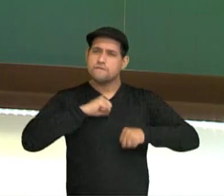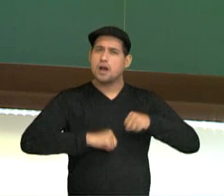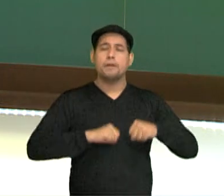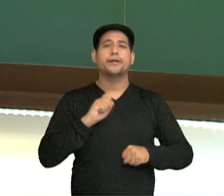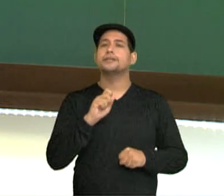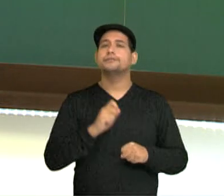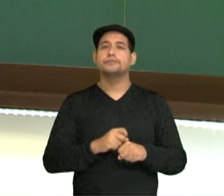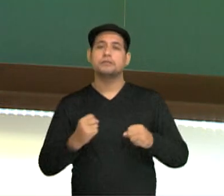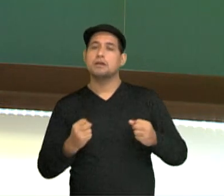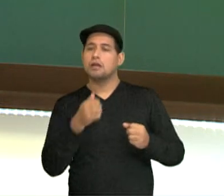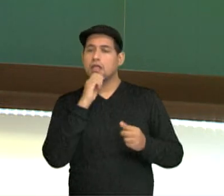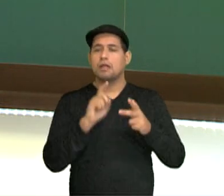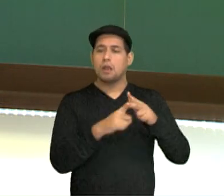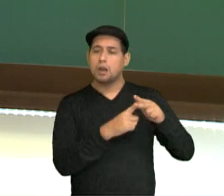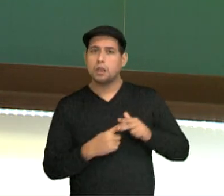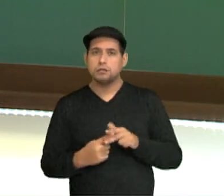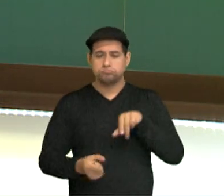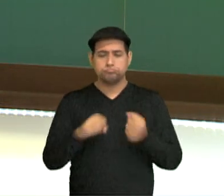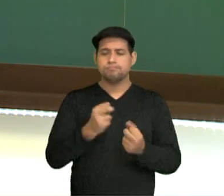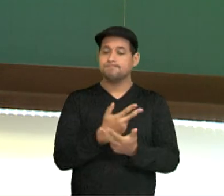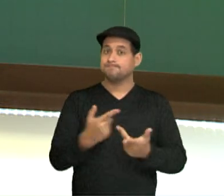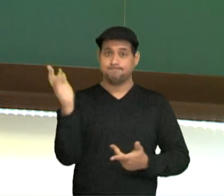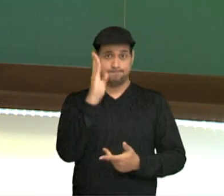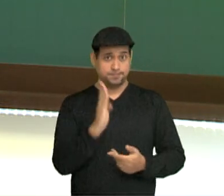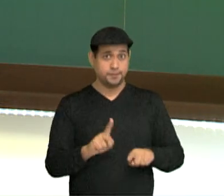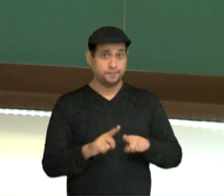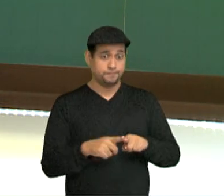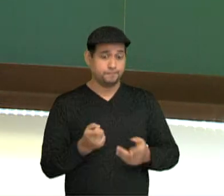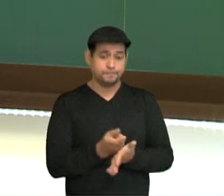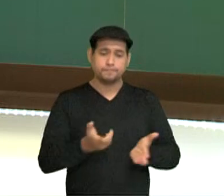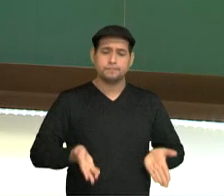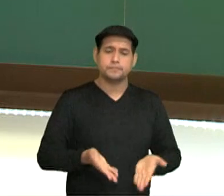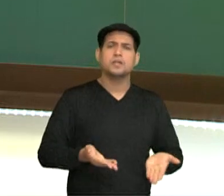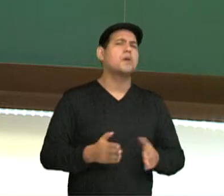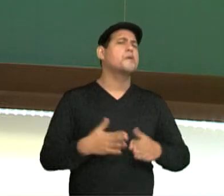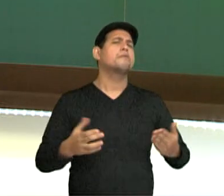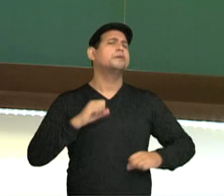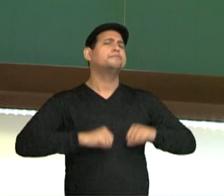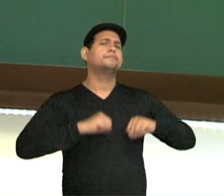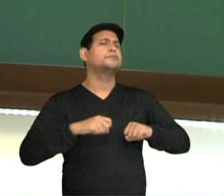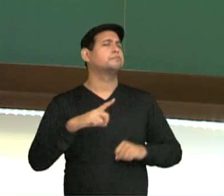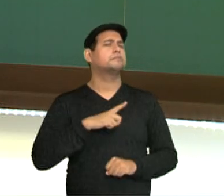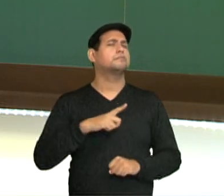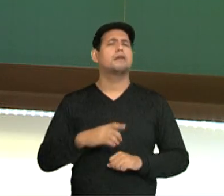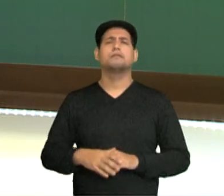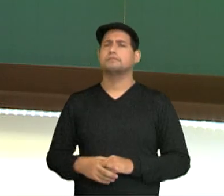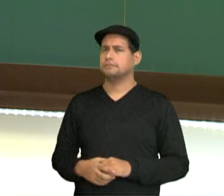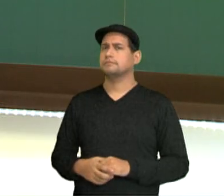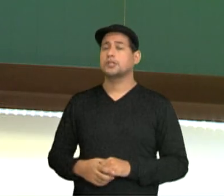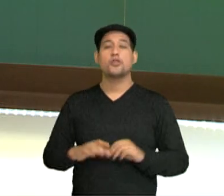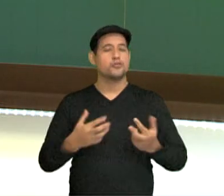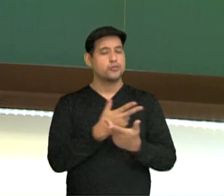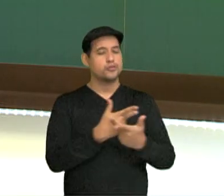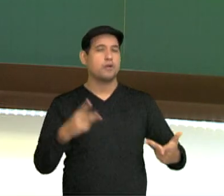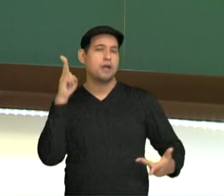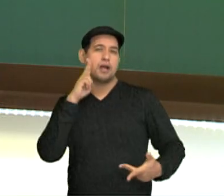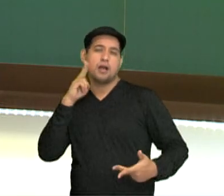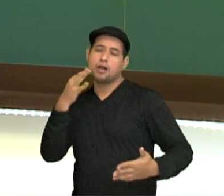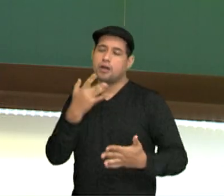desses incentivos, né? Então, bem importante pensar. E que tipos de indústrias nós temos? Então, todo esse